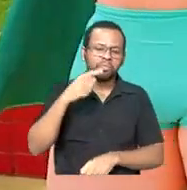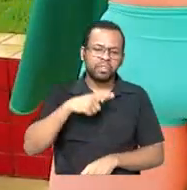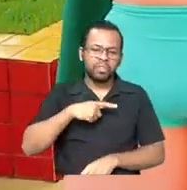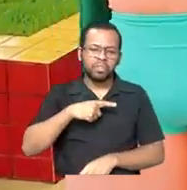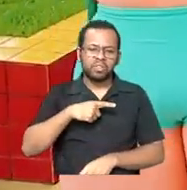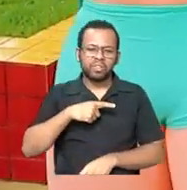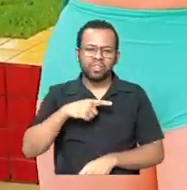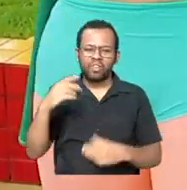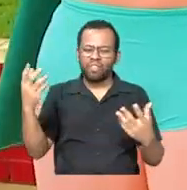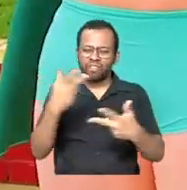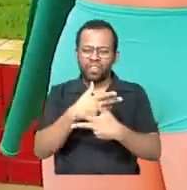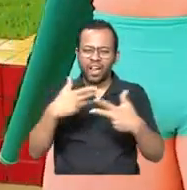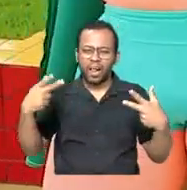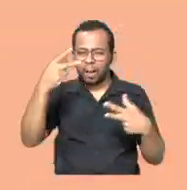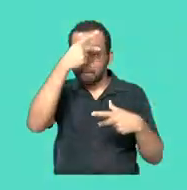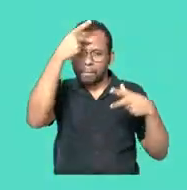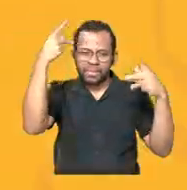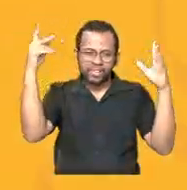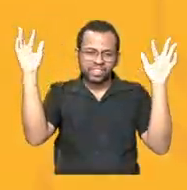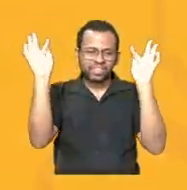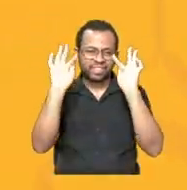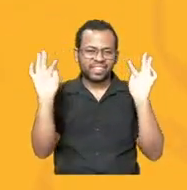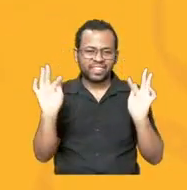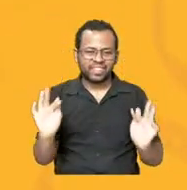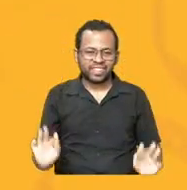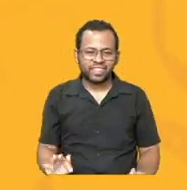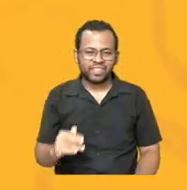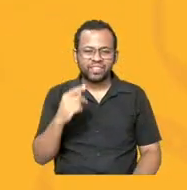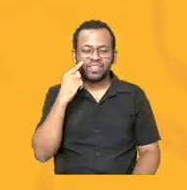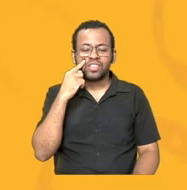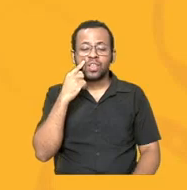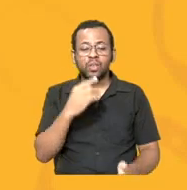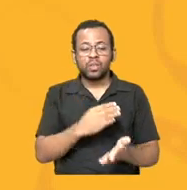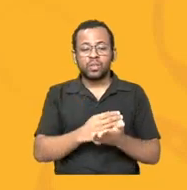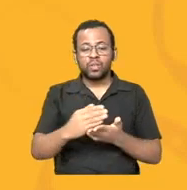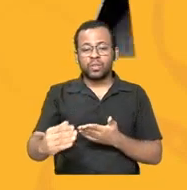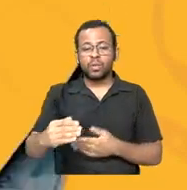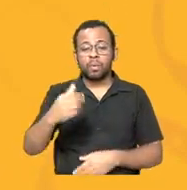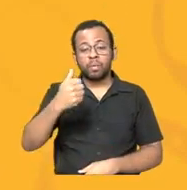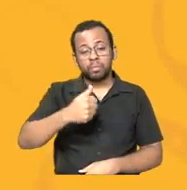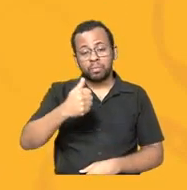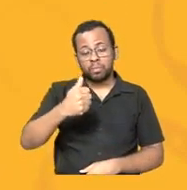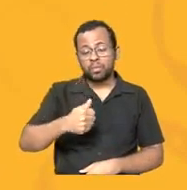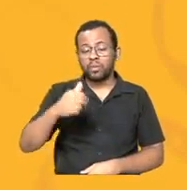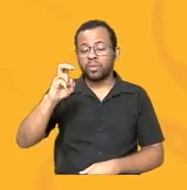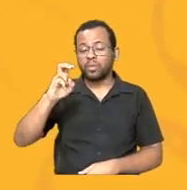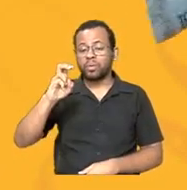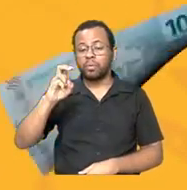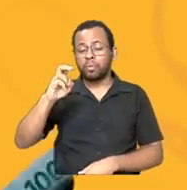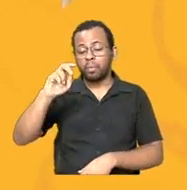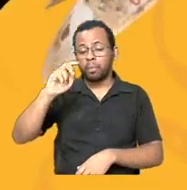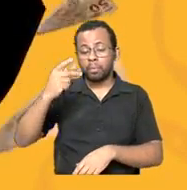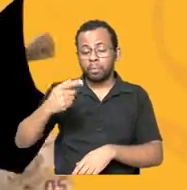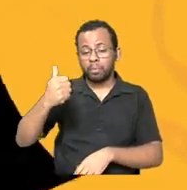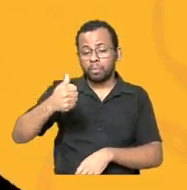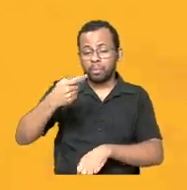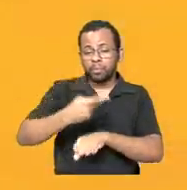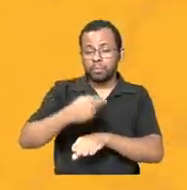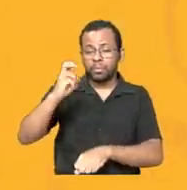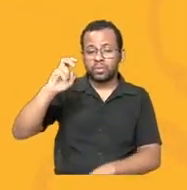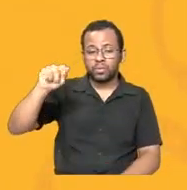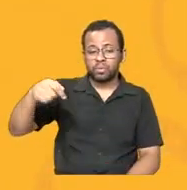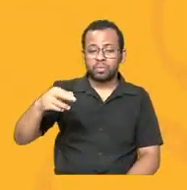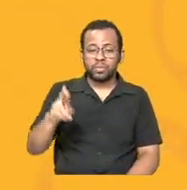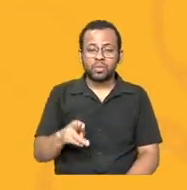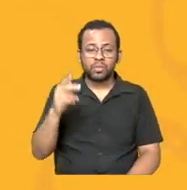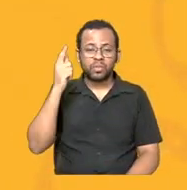um monte de gente feliz e a gente começa com o nosso queridinho o primeiro prêmio r$ 5000